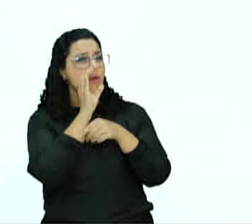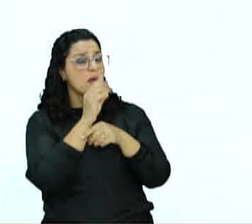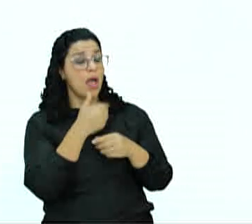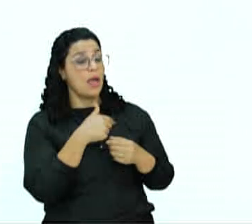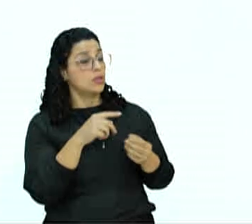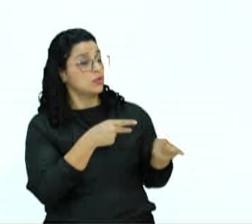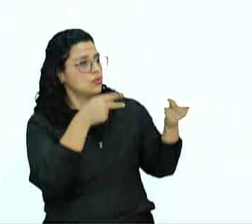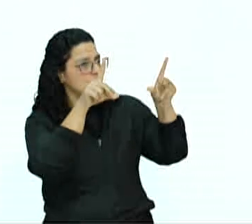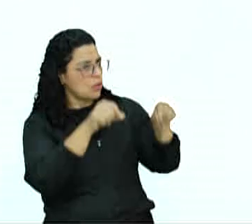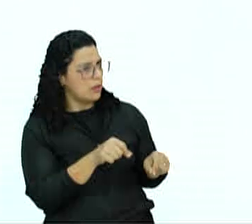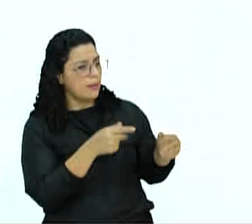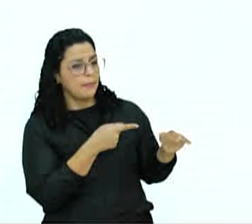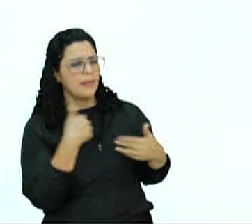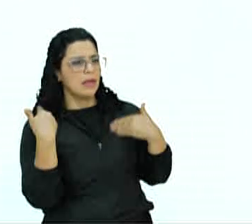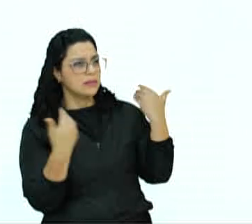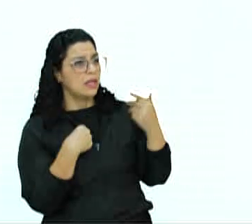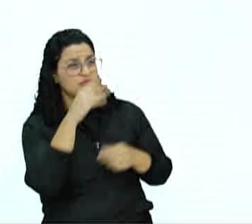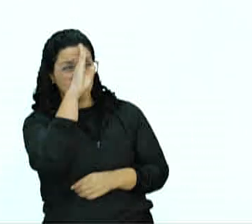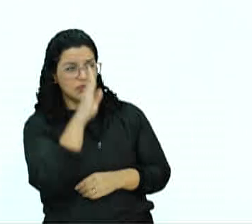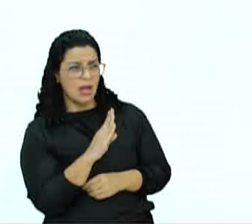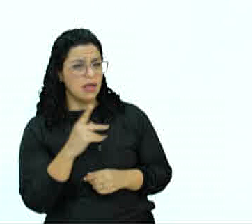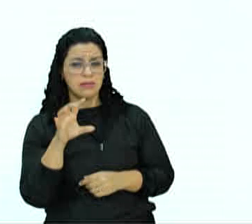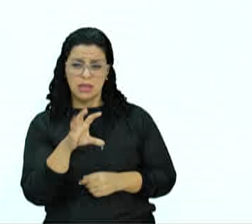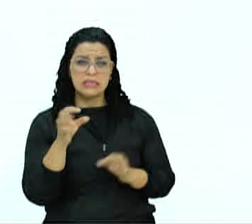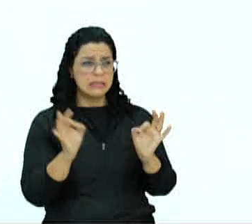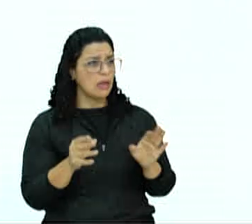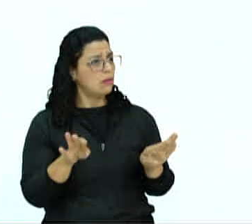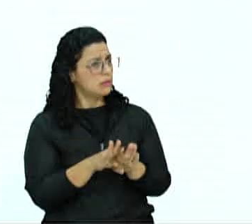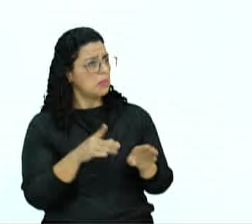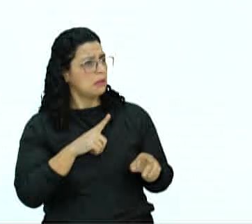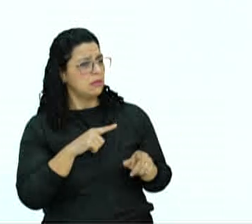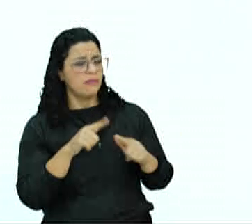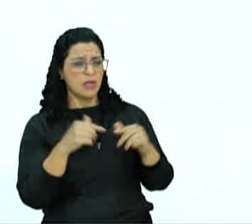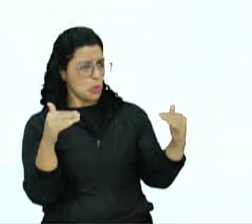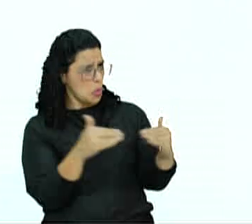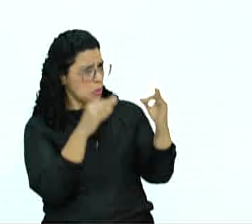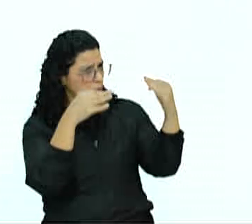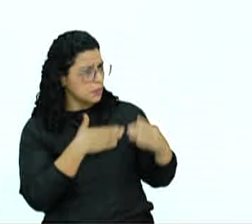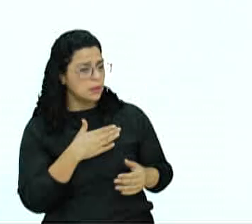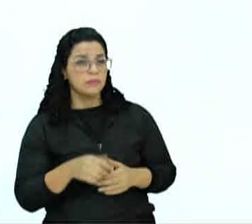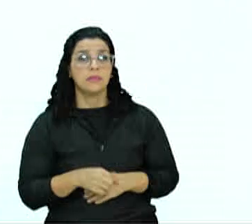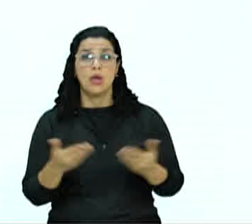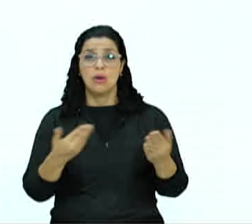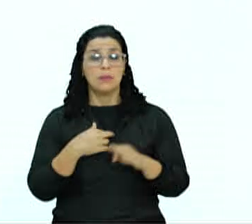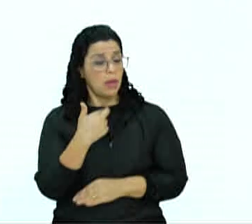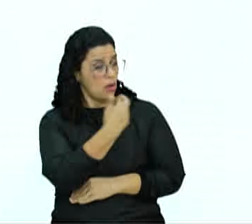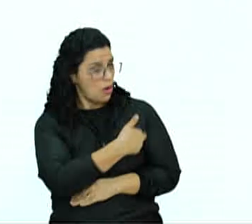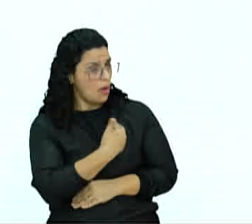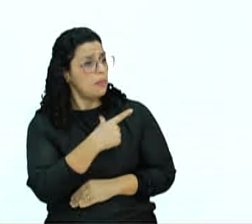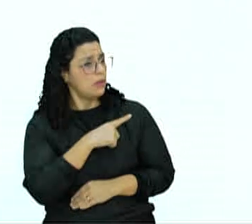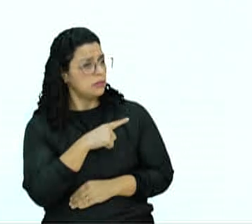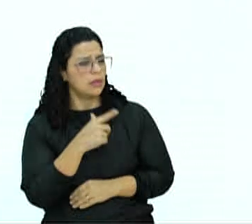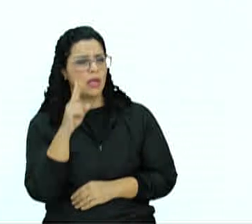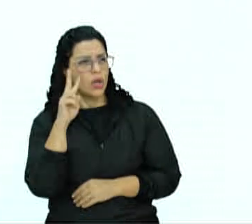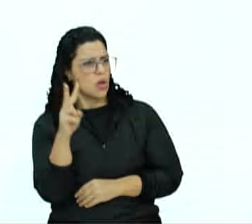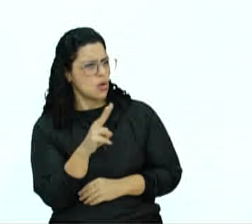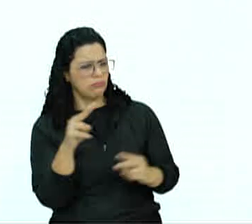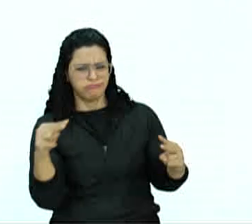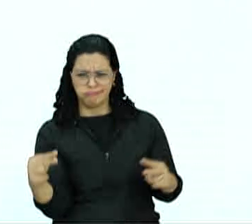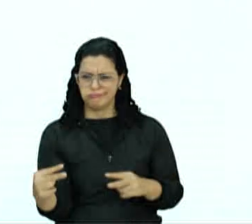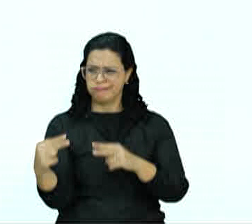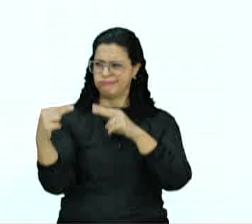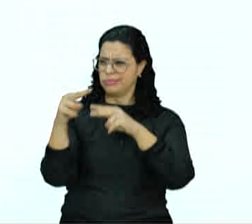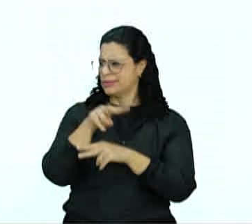graça e muito decente. Não pode haver passeio mais decente. Não concorda comigo? Até romântico. Ela